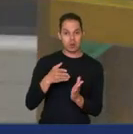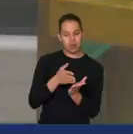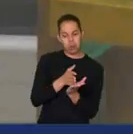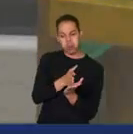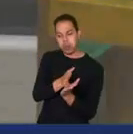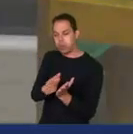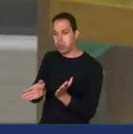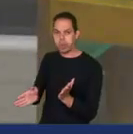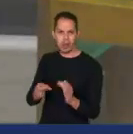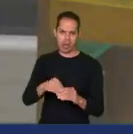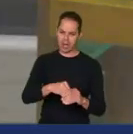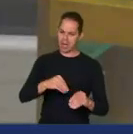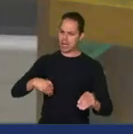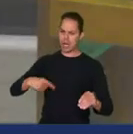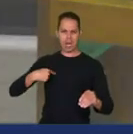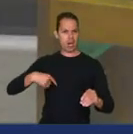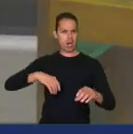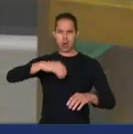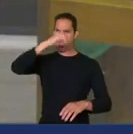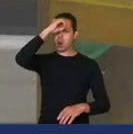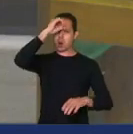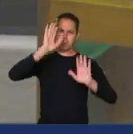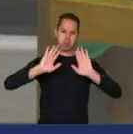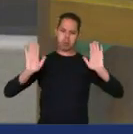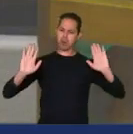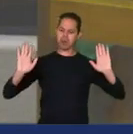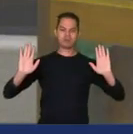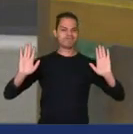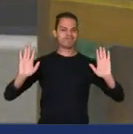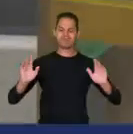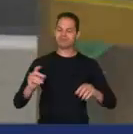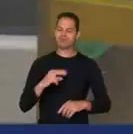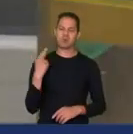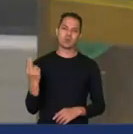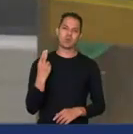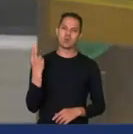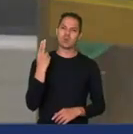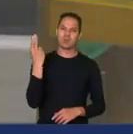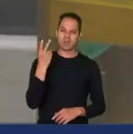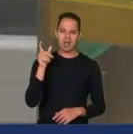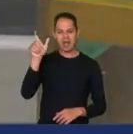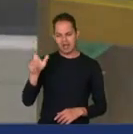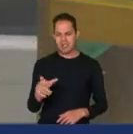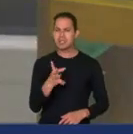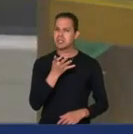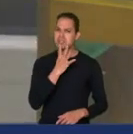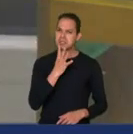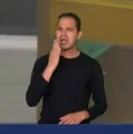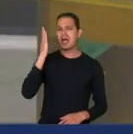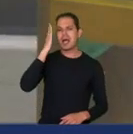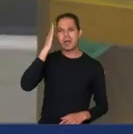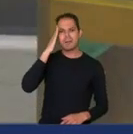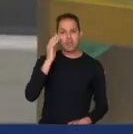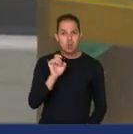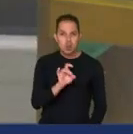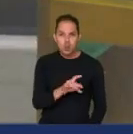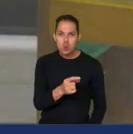responsabilidade, dizer que não sabe, que não é com ele, que ele não conhece, porque não é apenas um,